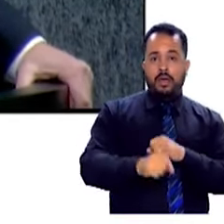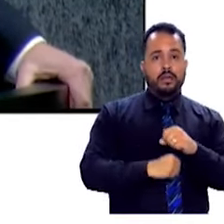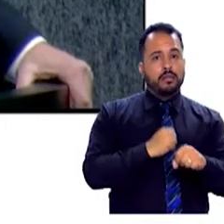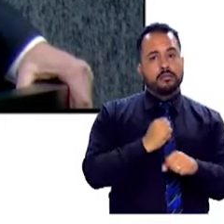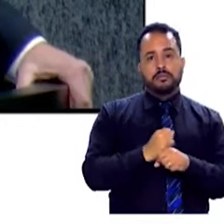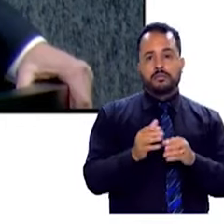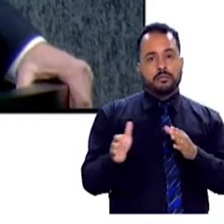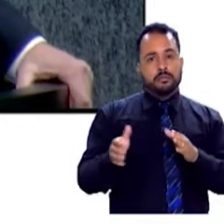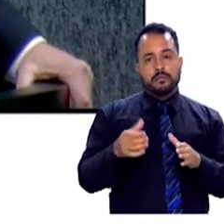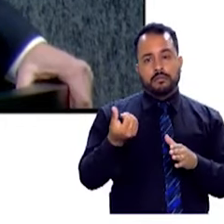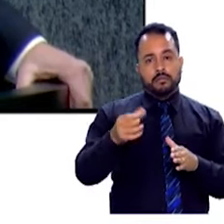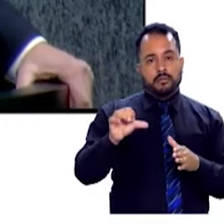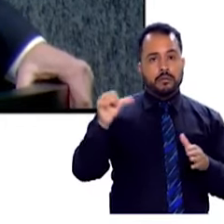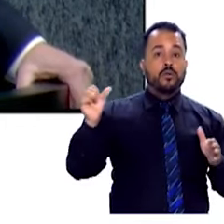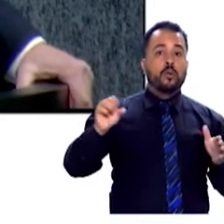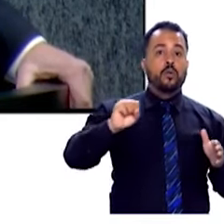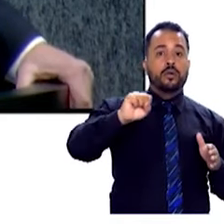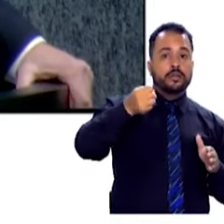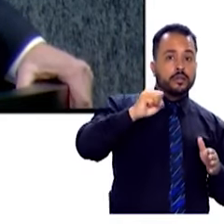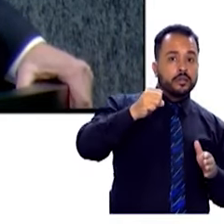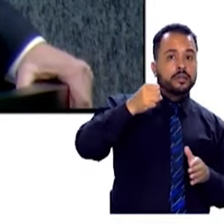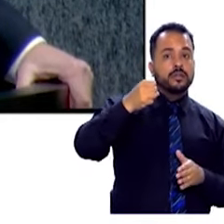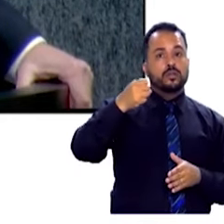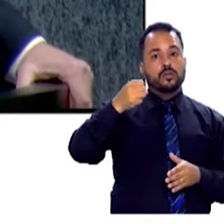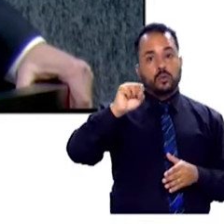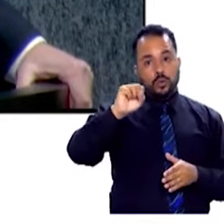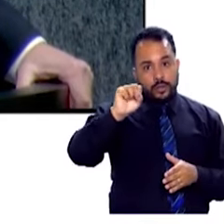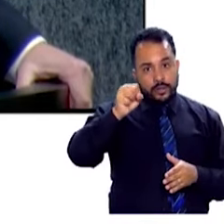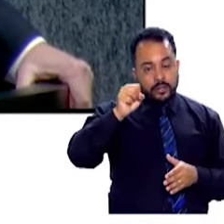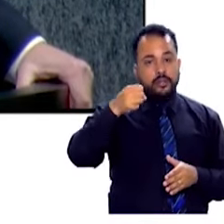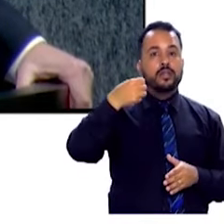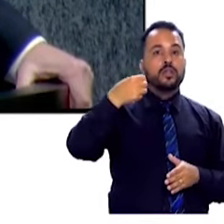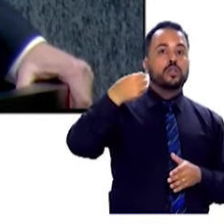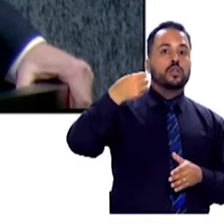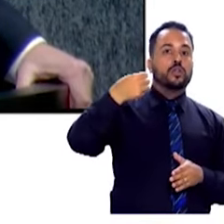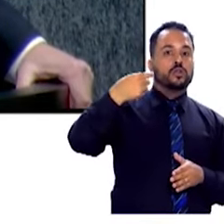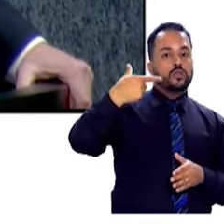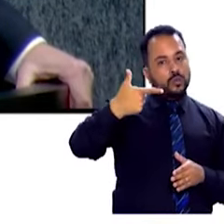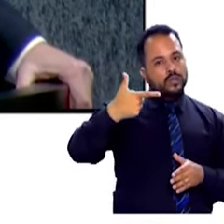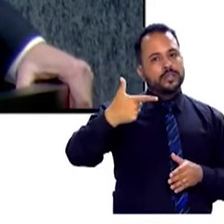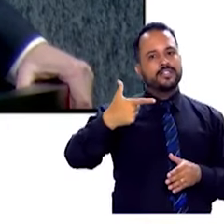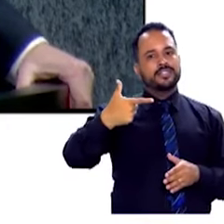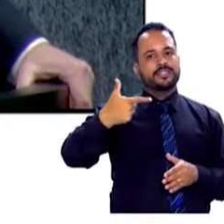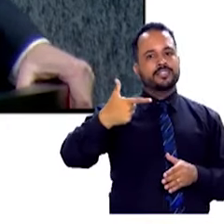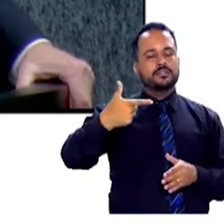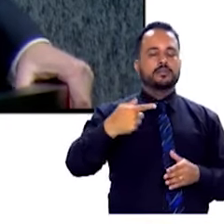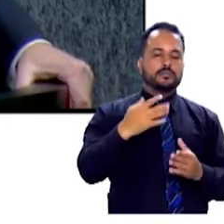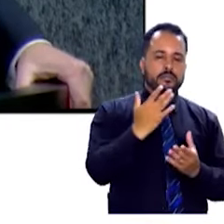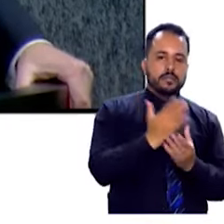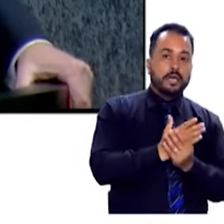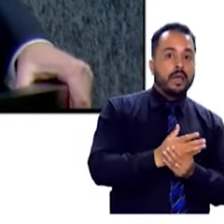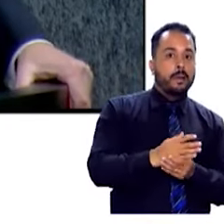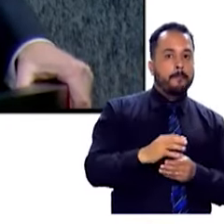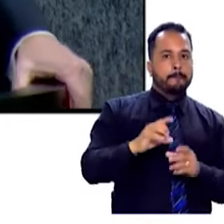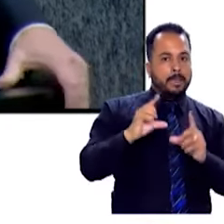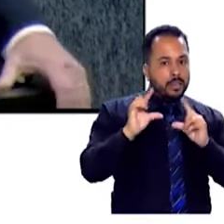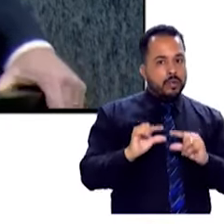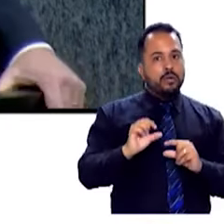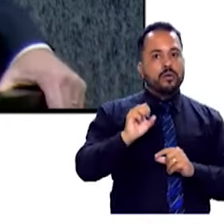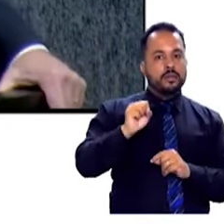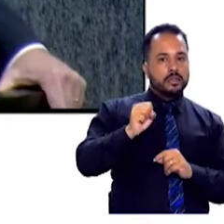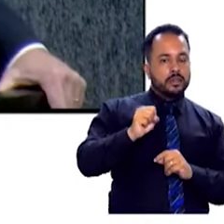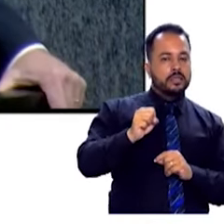2009 foi 82 casos o menor foi 35 teve um ano em que os 12